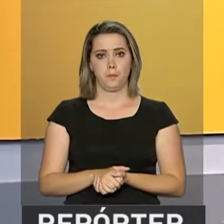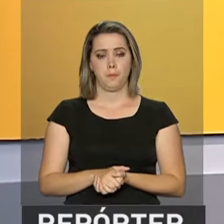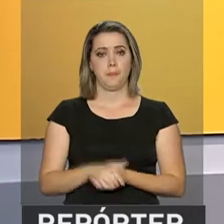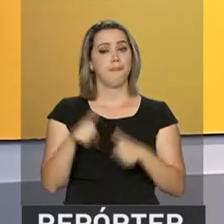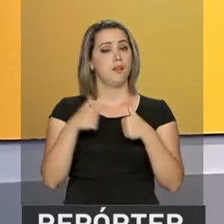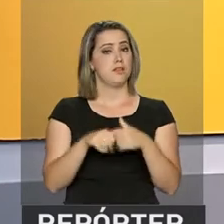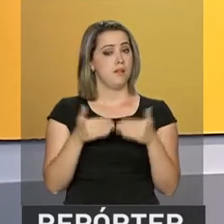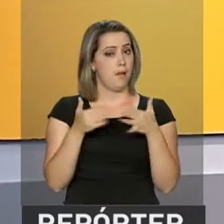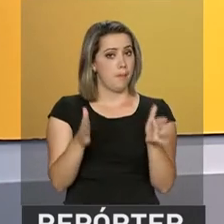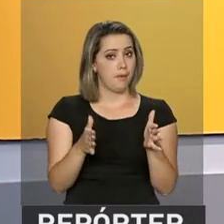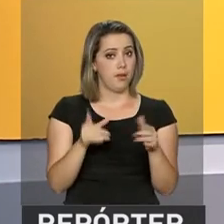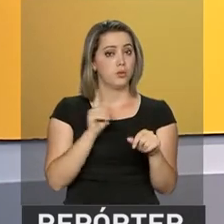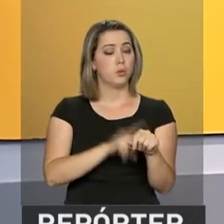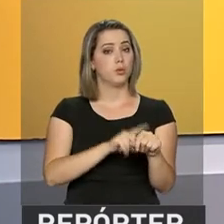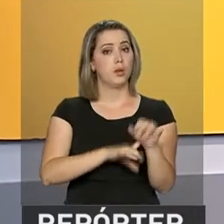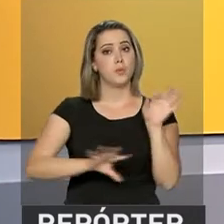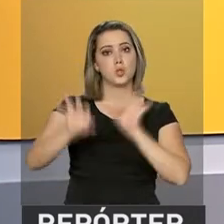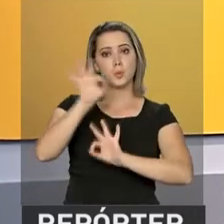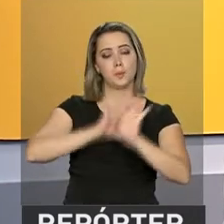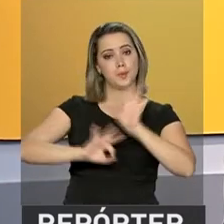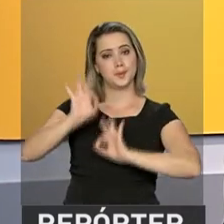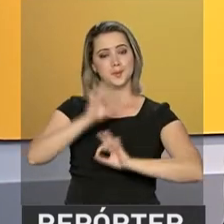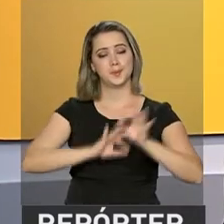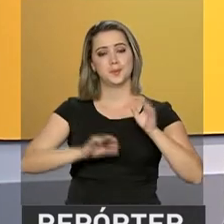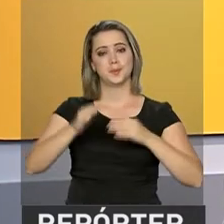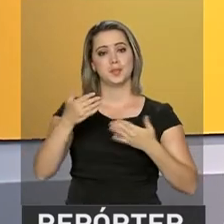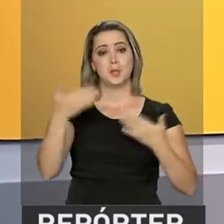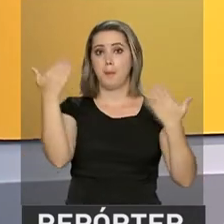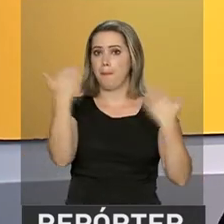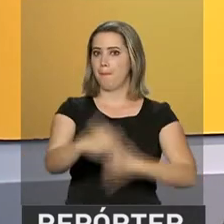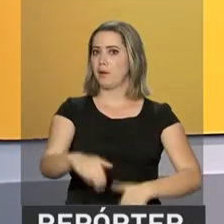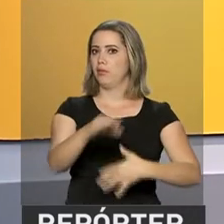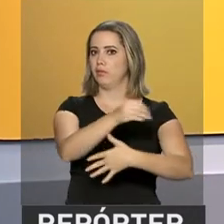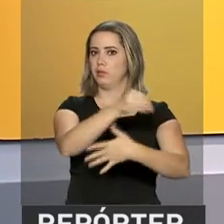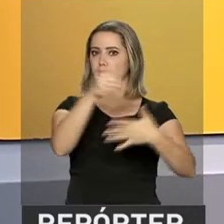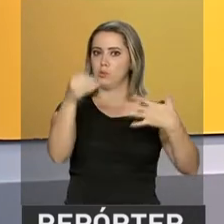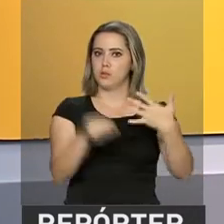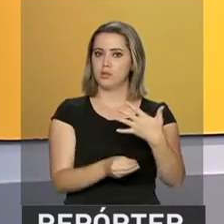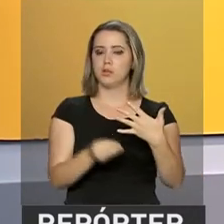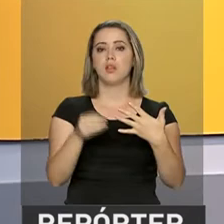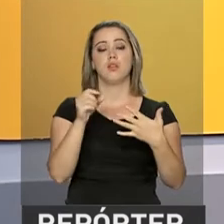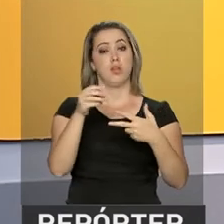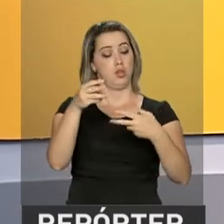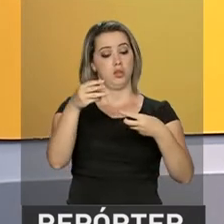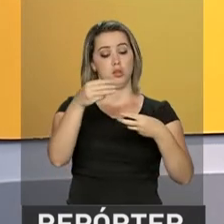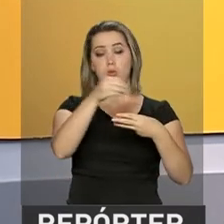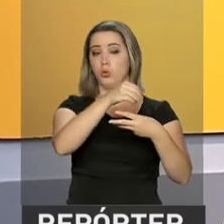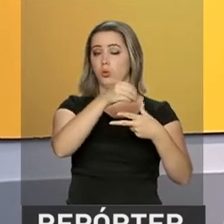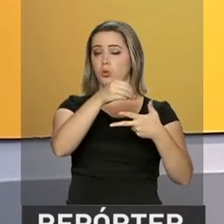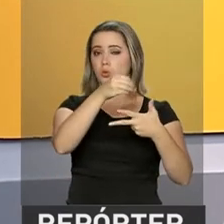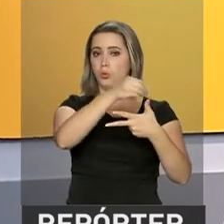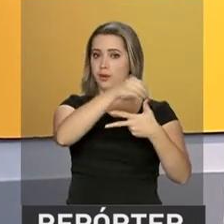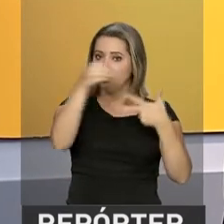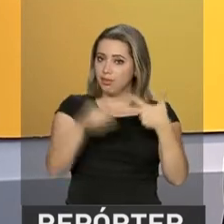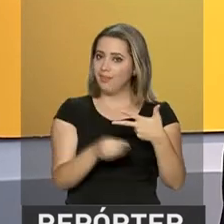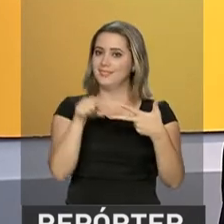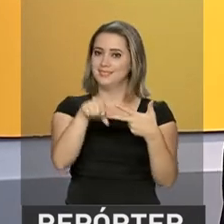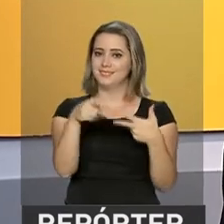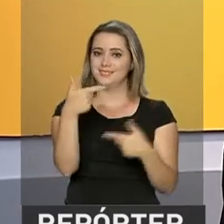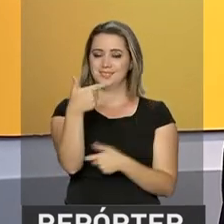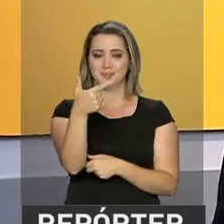Está aberta a temporada de preparação para as provas do Enem, o Exame Nacional do Ensino Médio de 2017. As